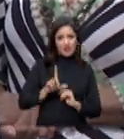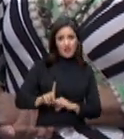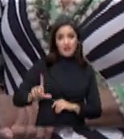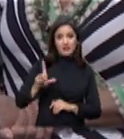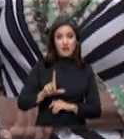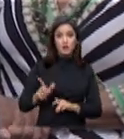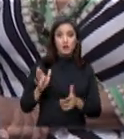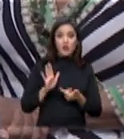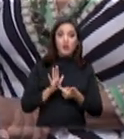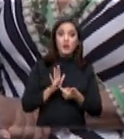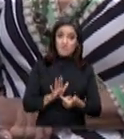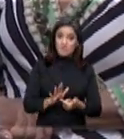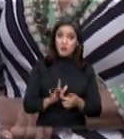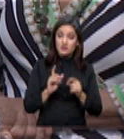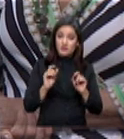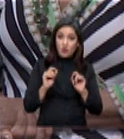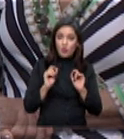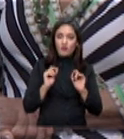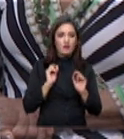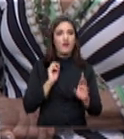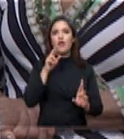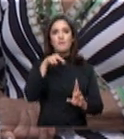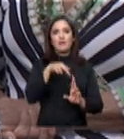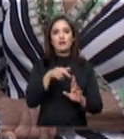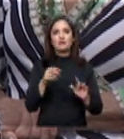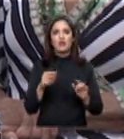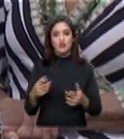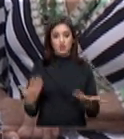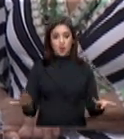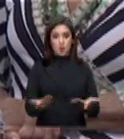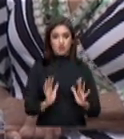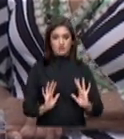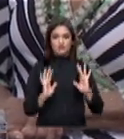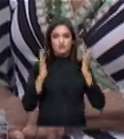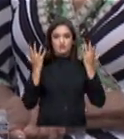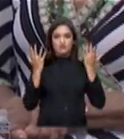consubstanciam aquilo que representa o ato que nós estamos participando.